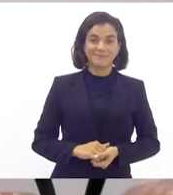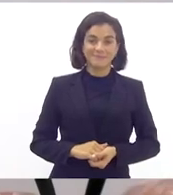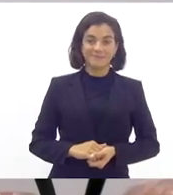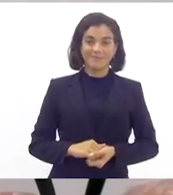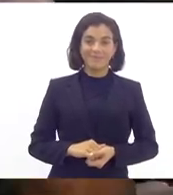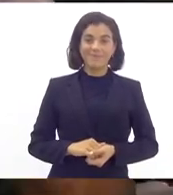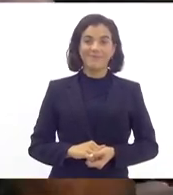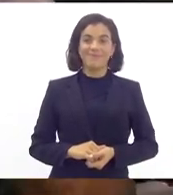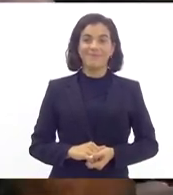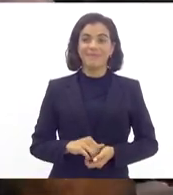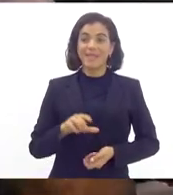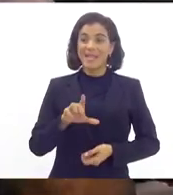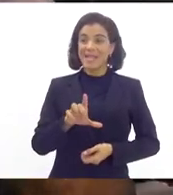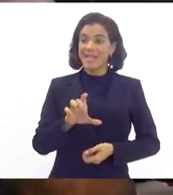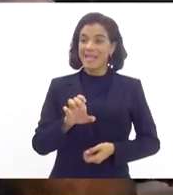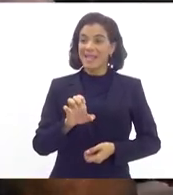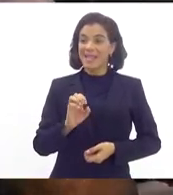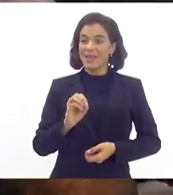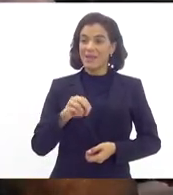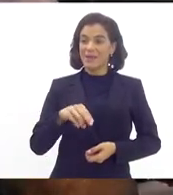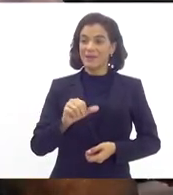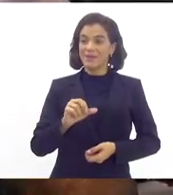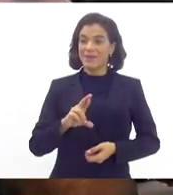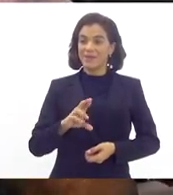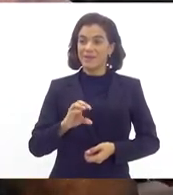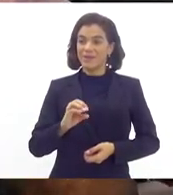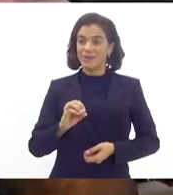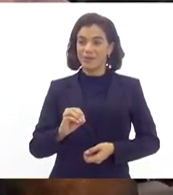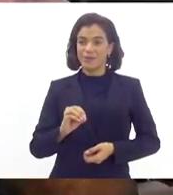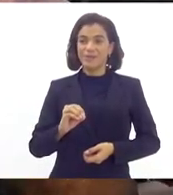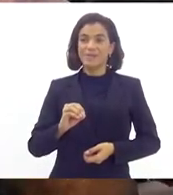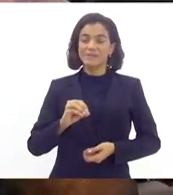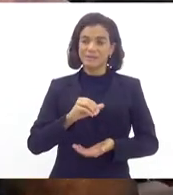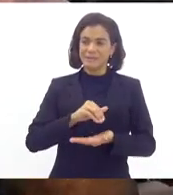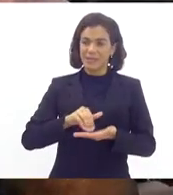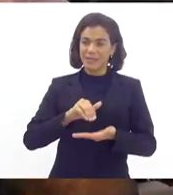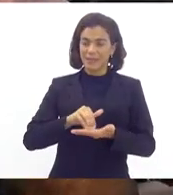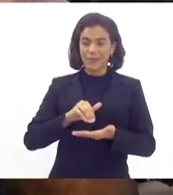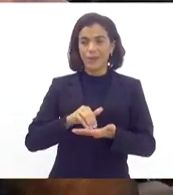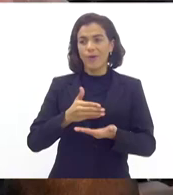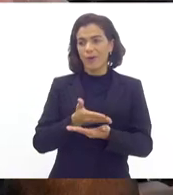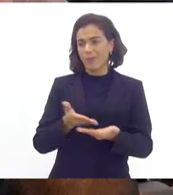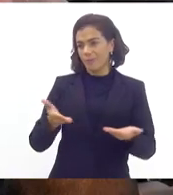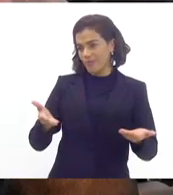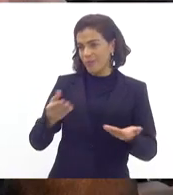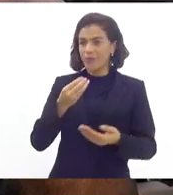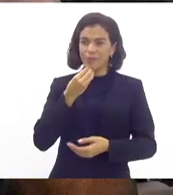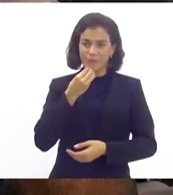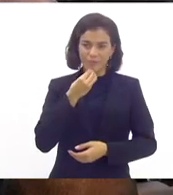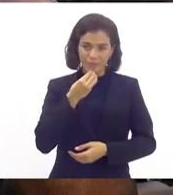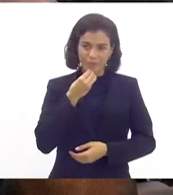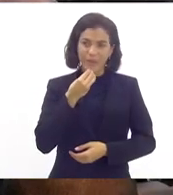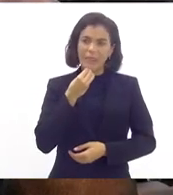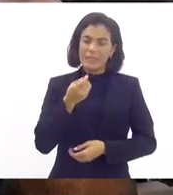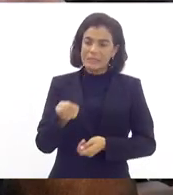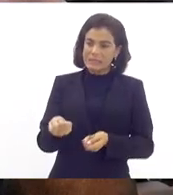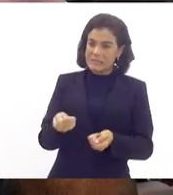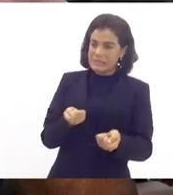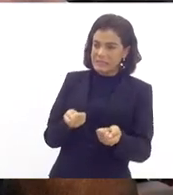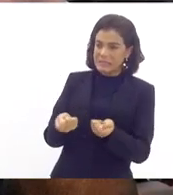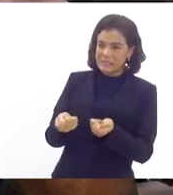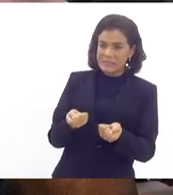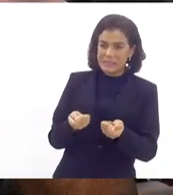Leonardo Letria, Cital e Finanças do Bem. Secretário, todos os esforços, obviamente, de racionalização tributária são